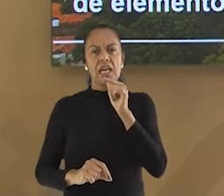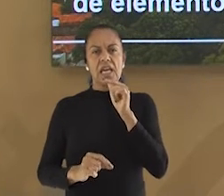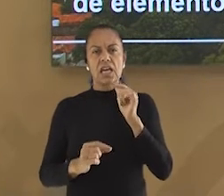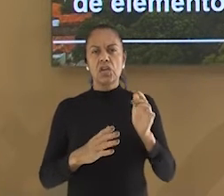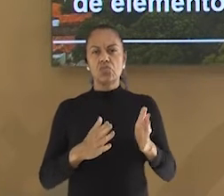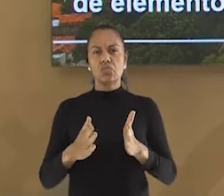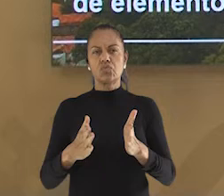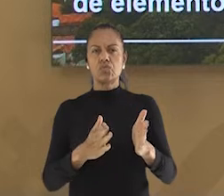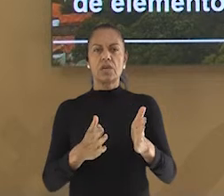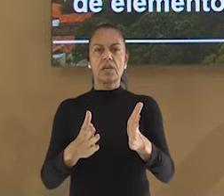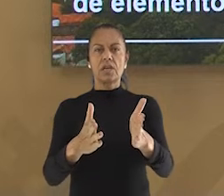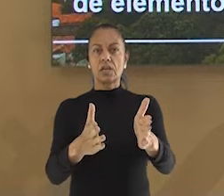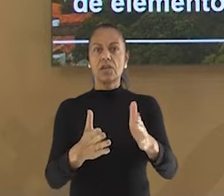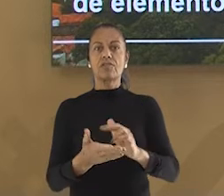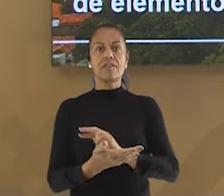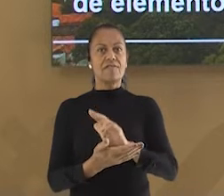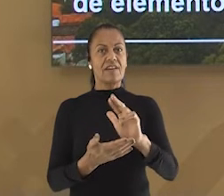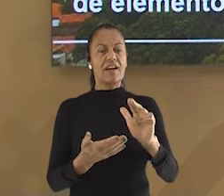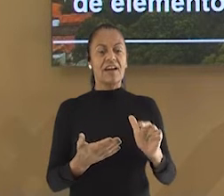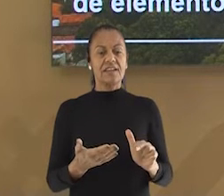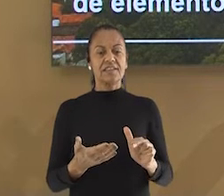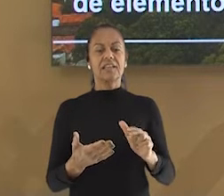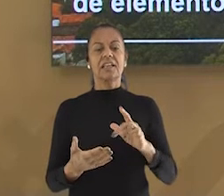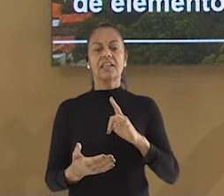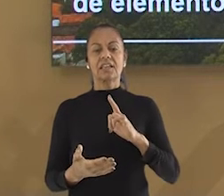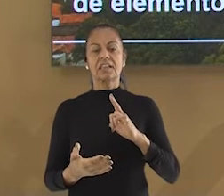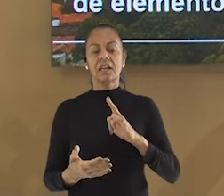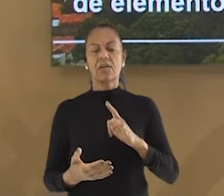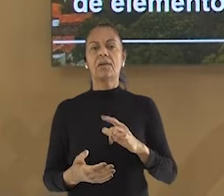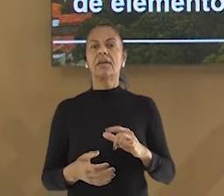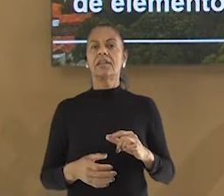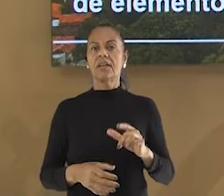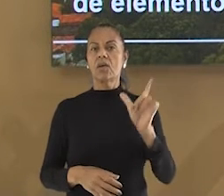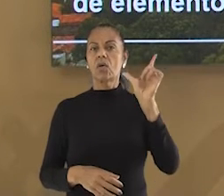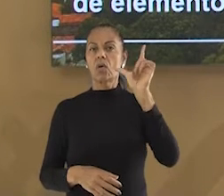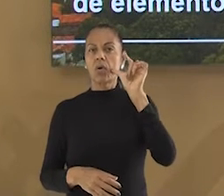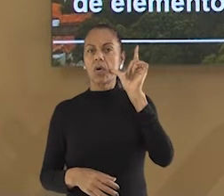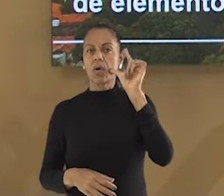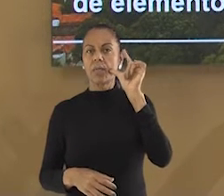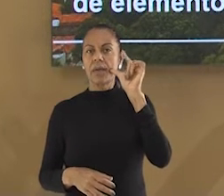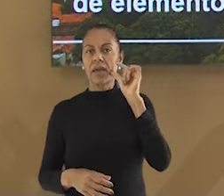exemplo, como está situada entre rios, projetou-se a utilização de via